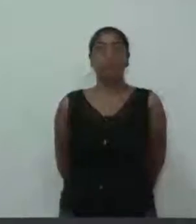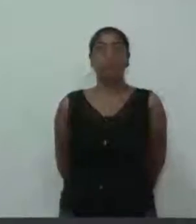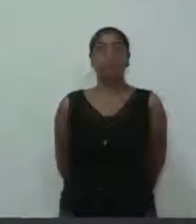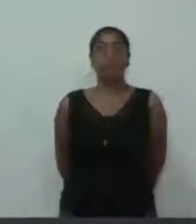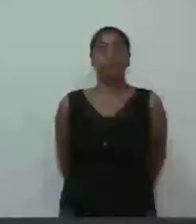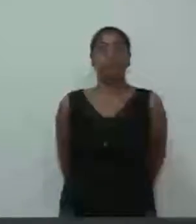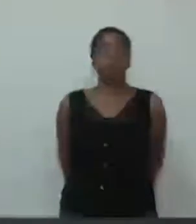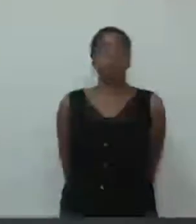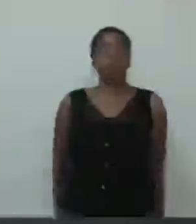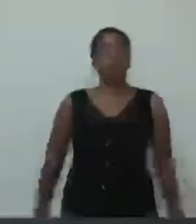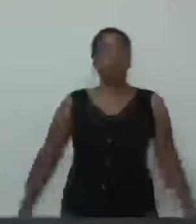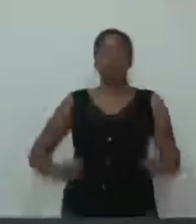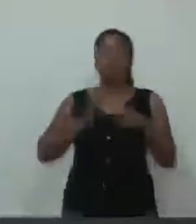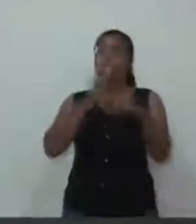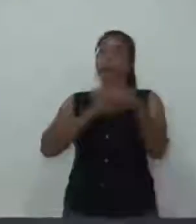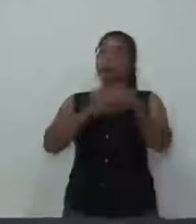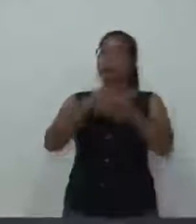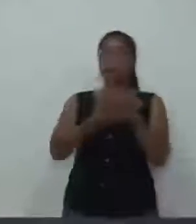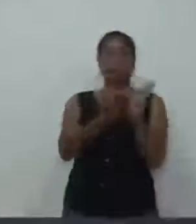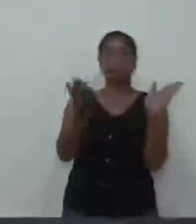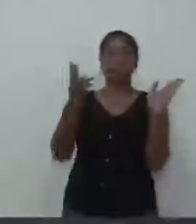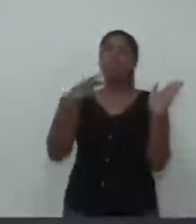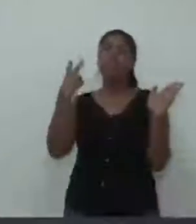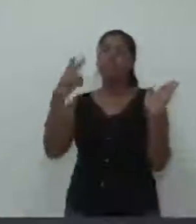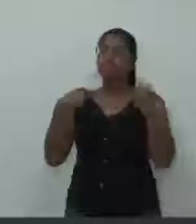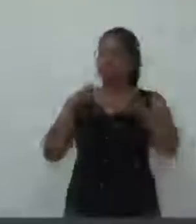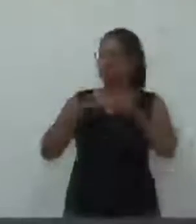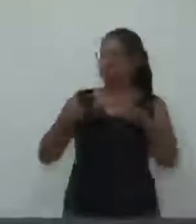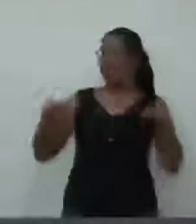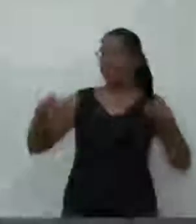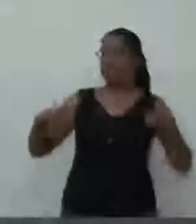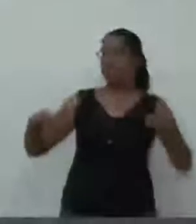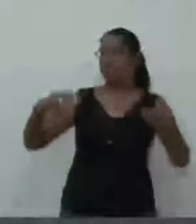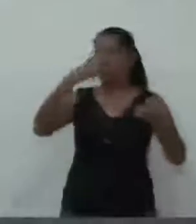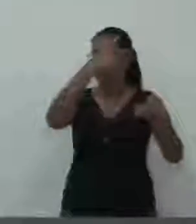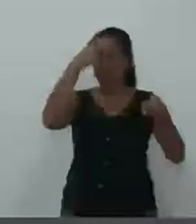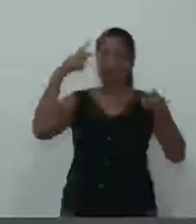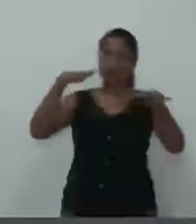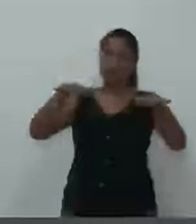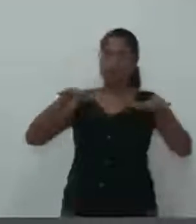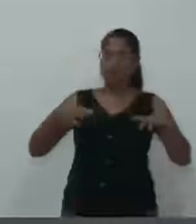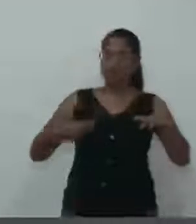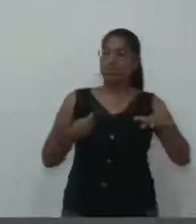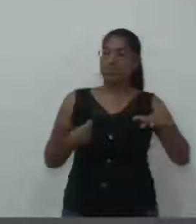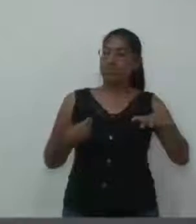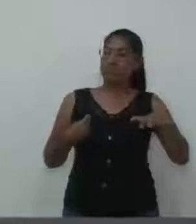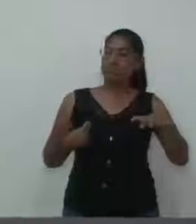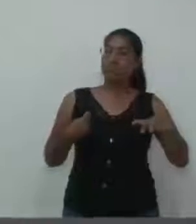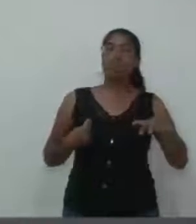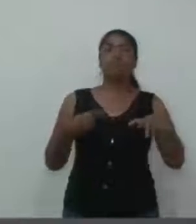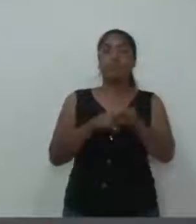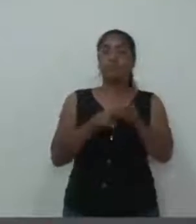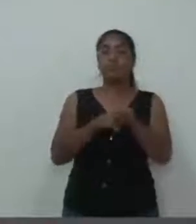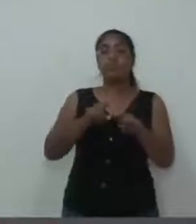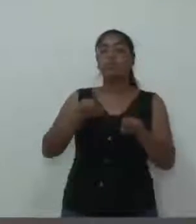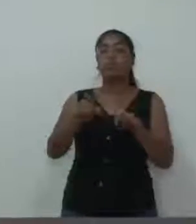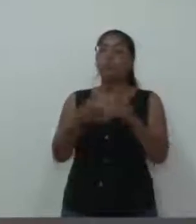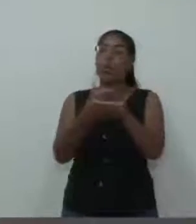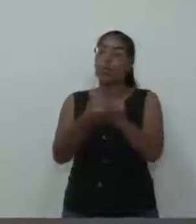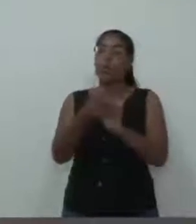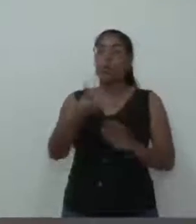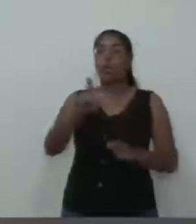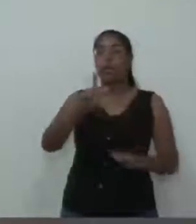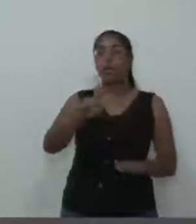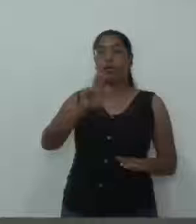Boa noite, senhor presidente, senhoras vereadoras, nobres pares, público presente. Cumprimento o Guilherme em nome de toda a